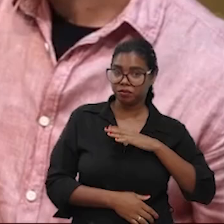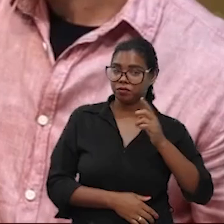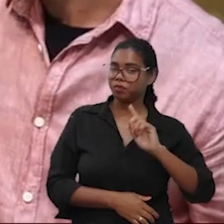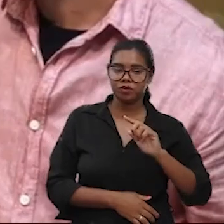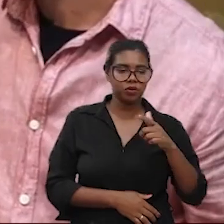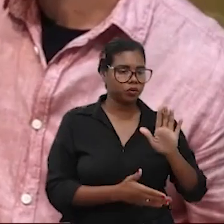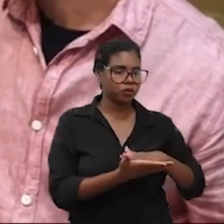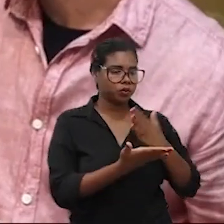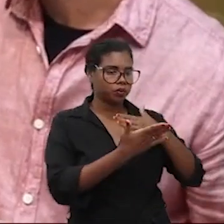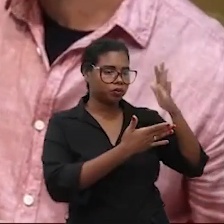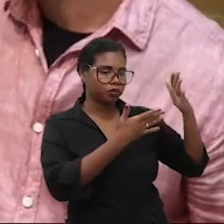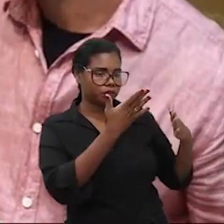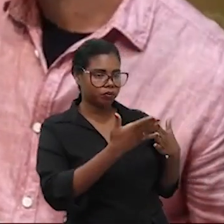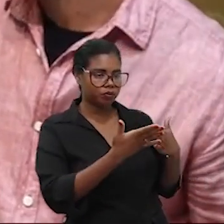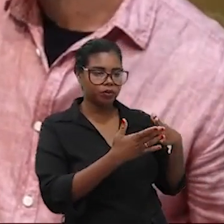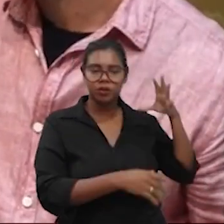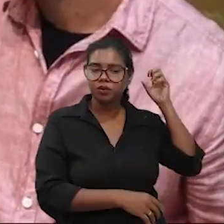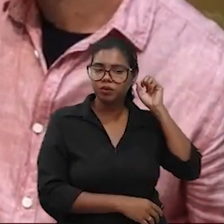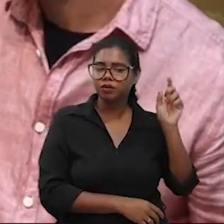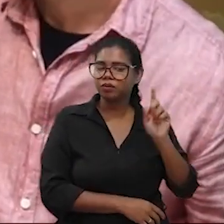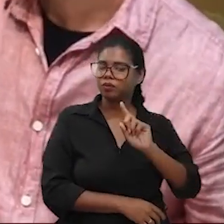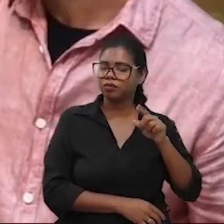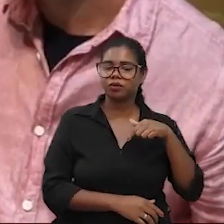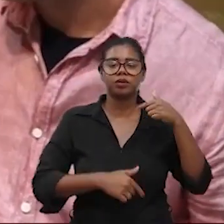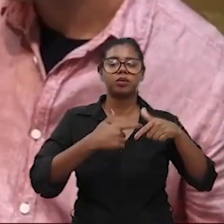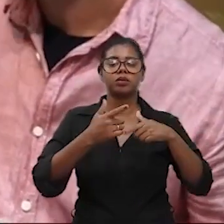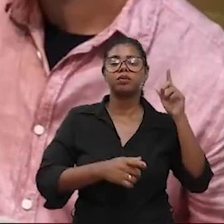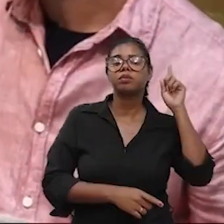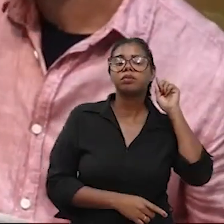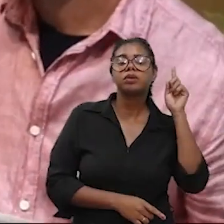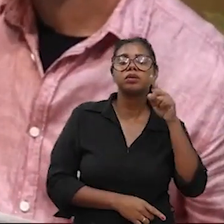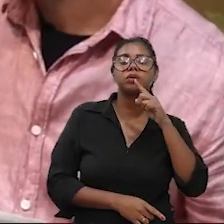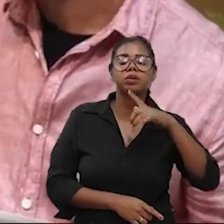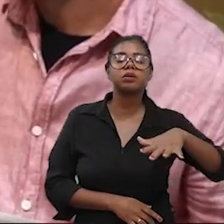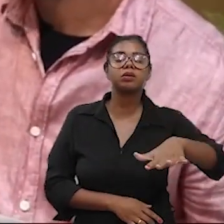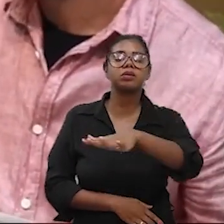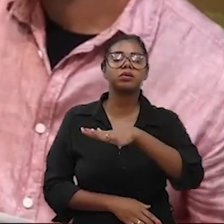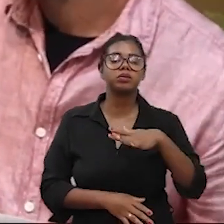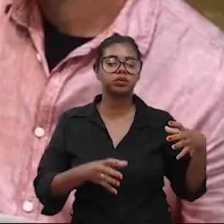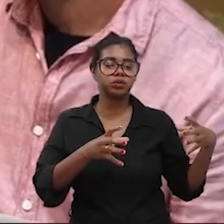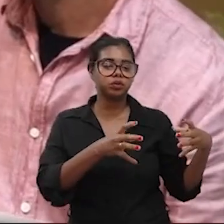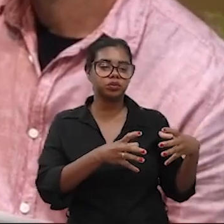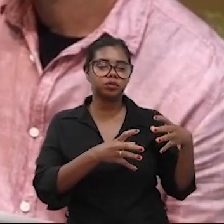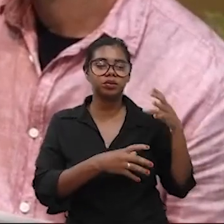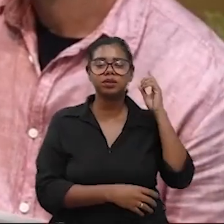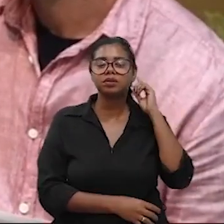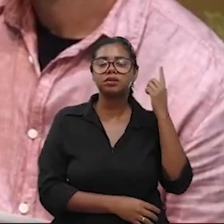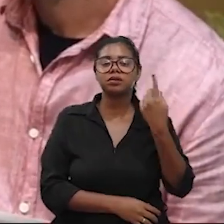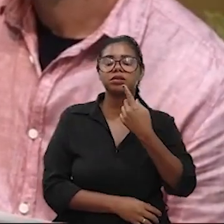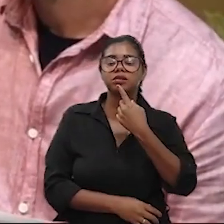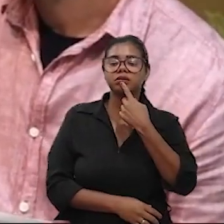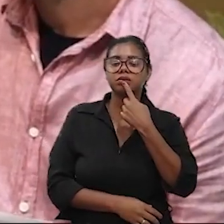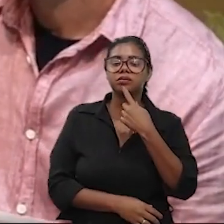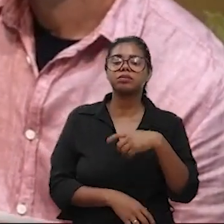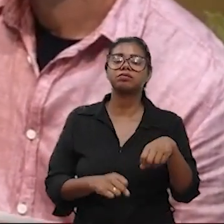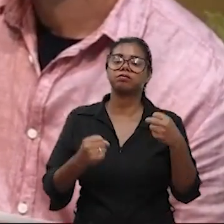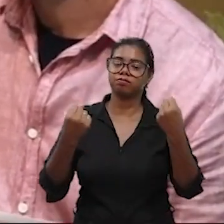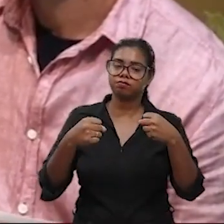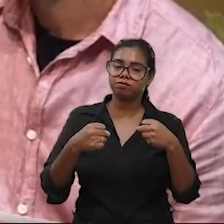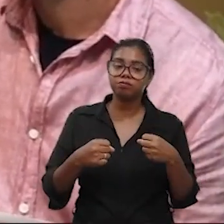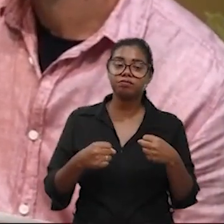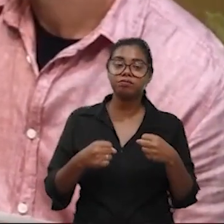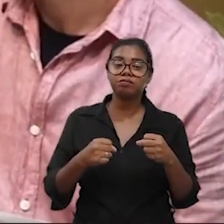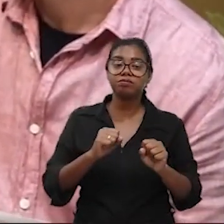trabalho não é para o ouvinte. Não é, o trabalho é para o surdo. E é o surdo que precisa ter o entendimento daquela mensagem e ter